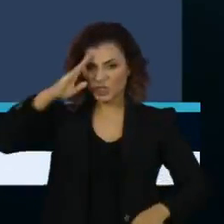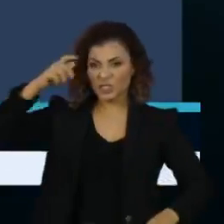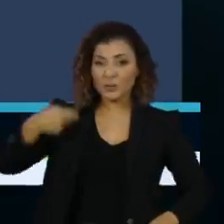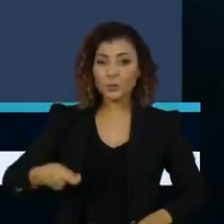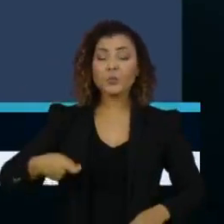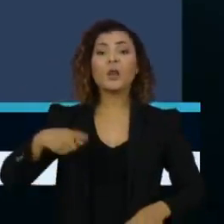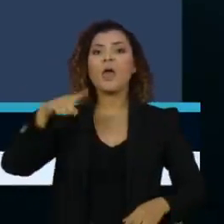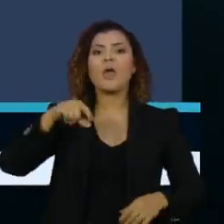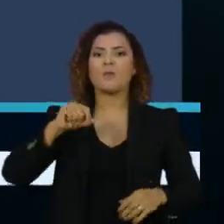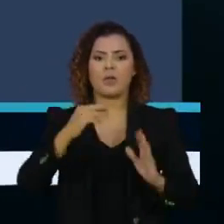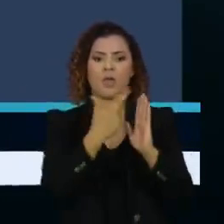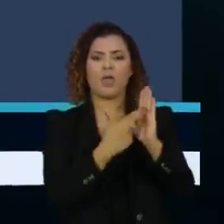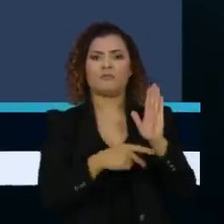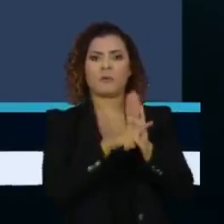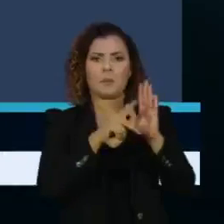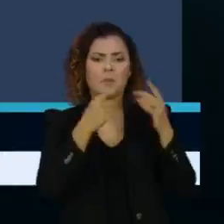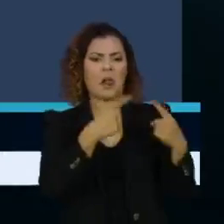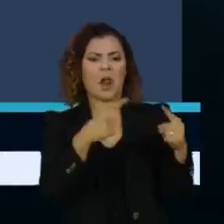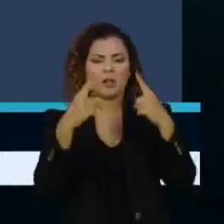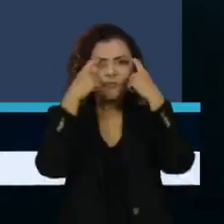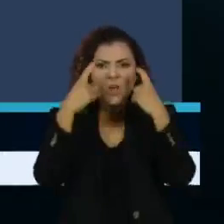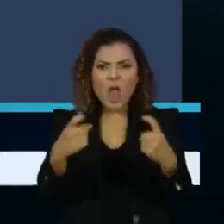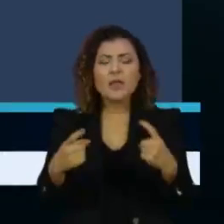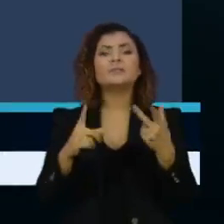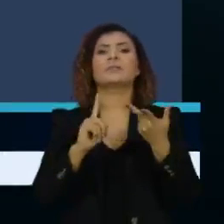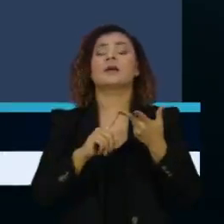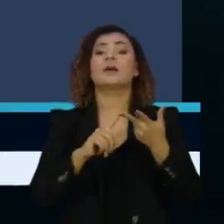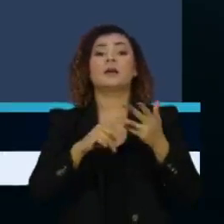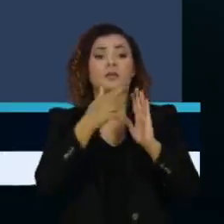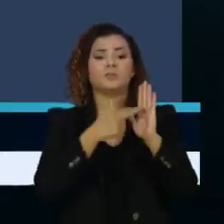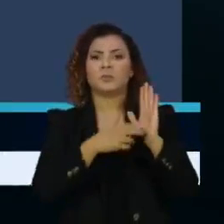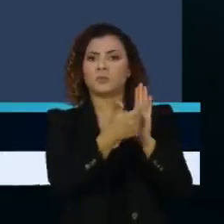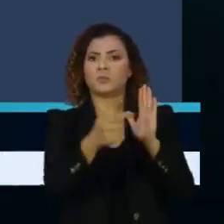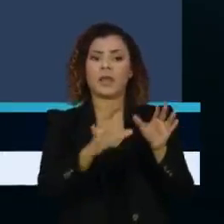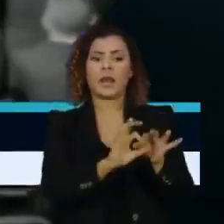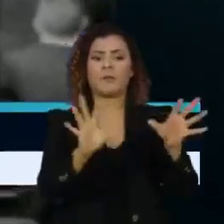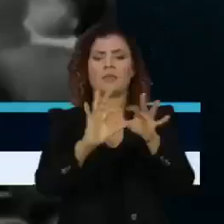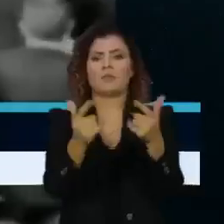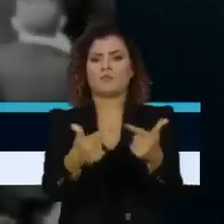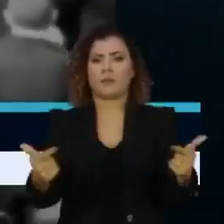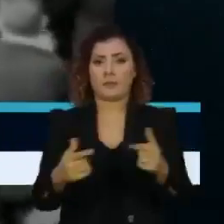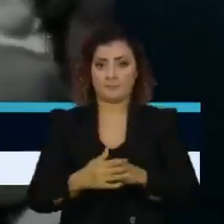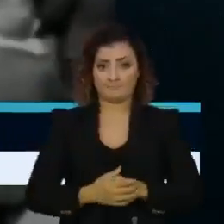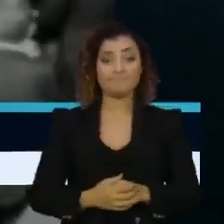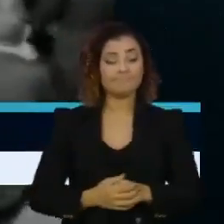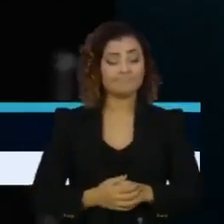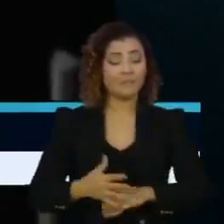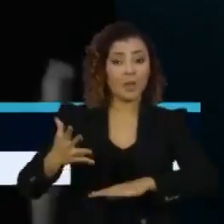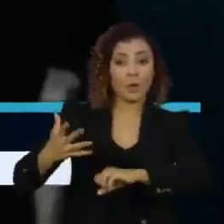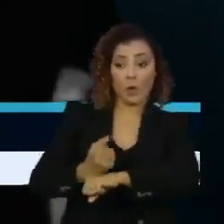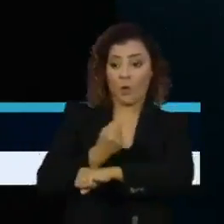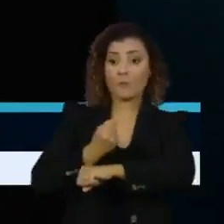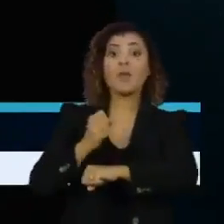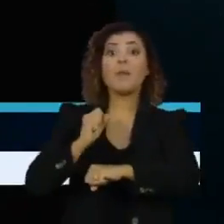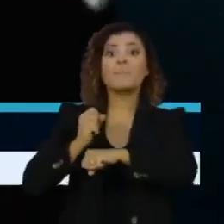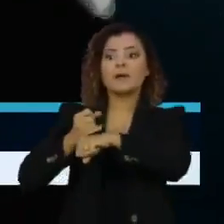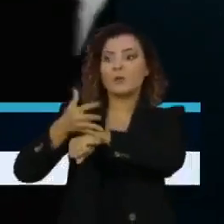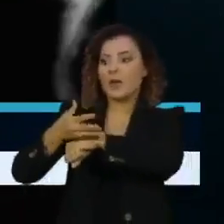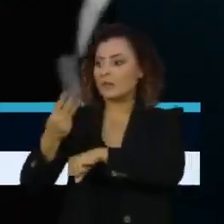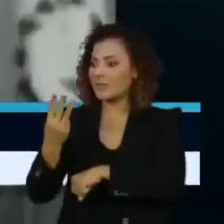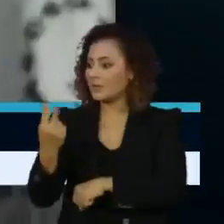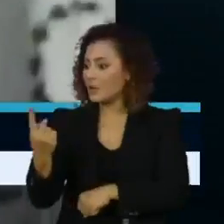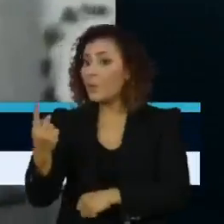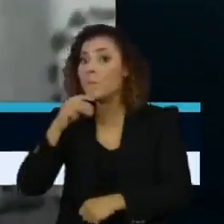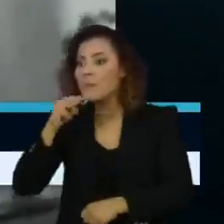com intolerância, violência contra os adversários e falta de liberdade. O golpe nasceu na madrugada entre o dia 31